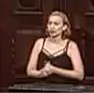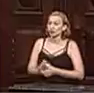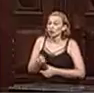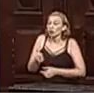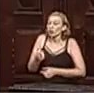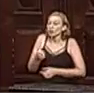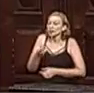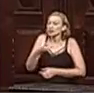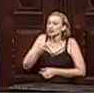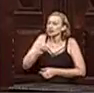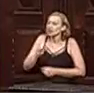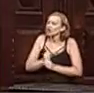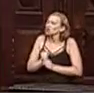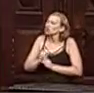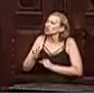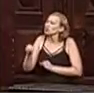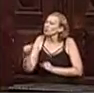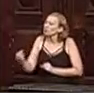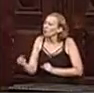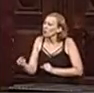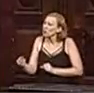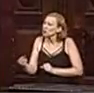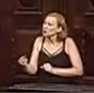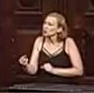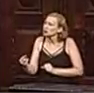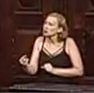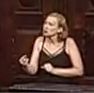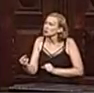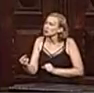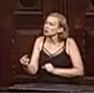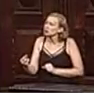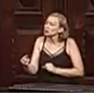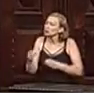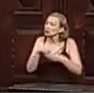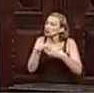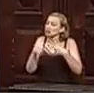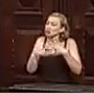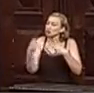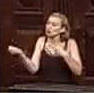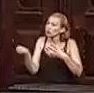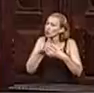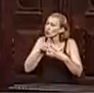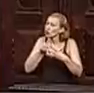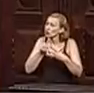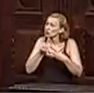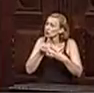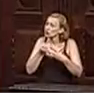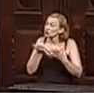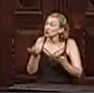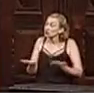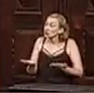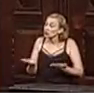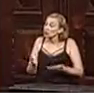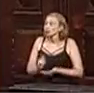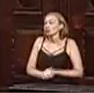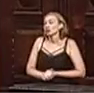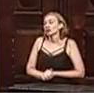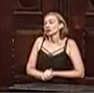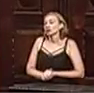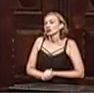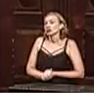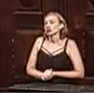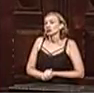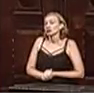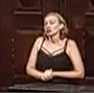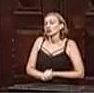quase 30 anos depois do massacre desses 3 trabalhadores legitimamente em luta por seus direitos,